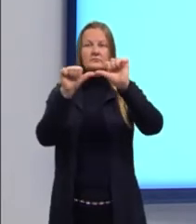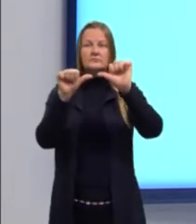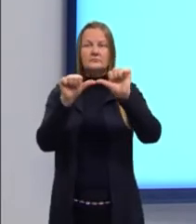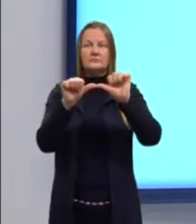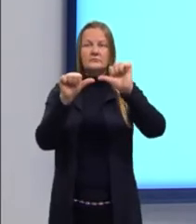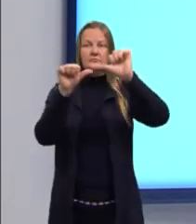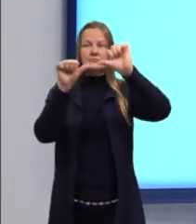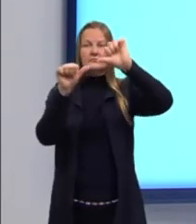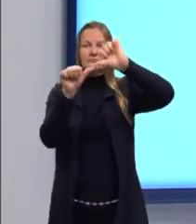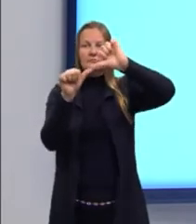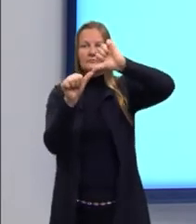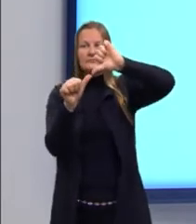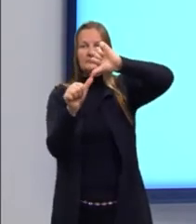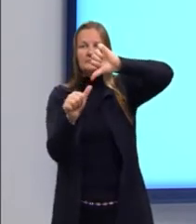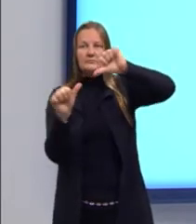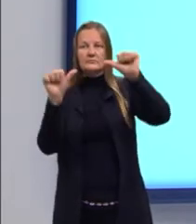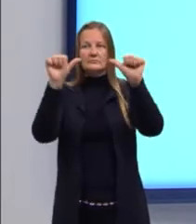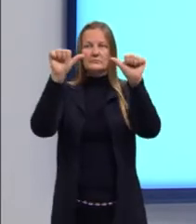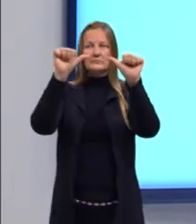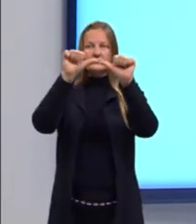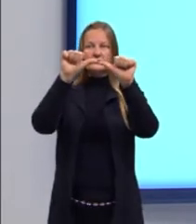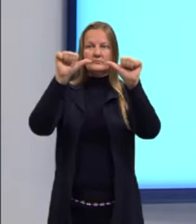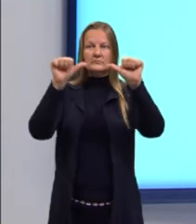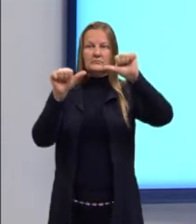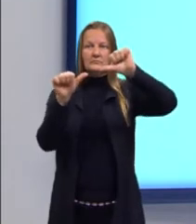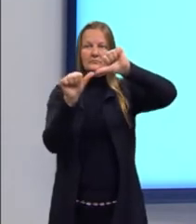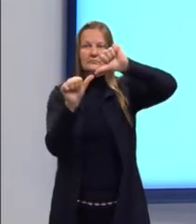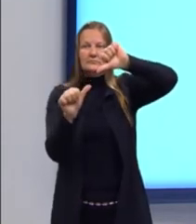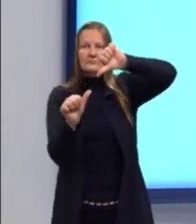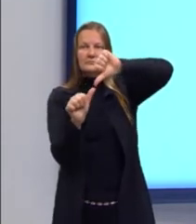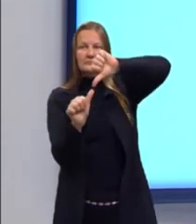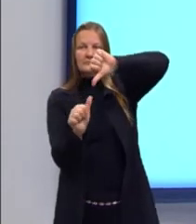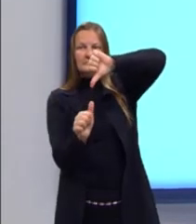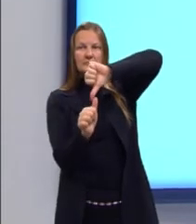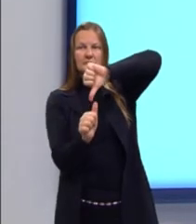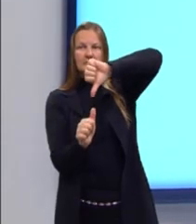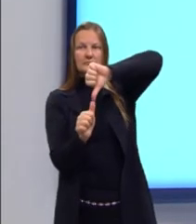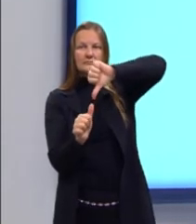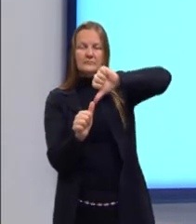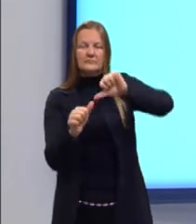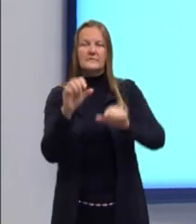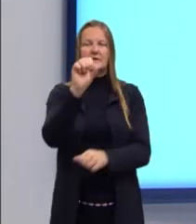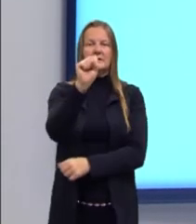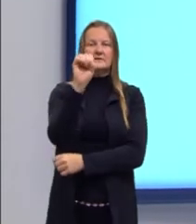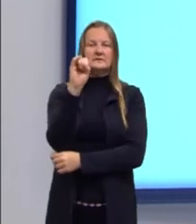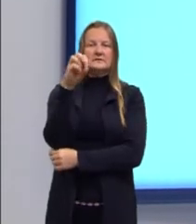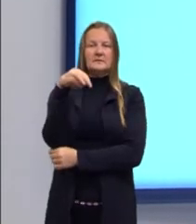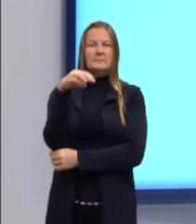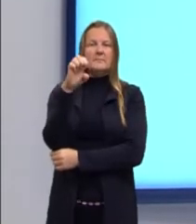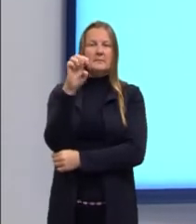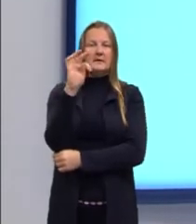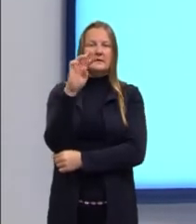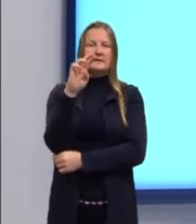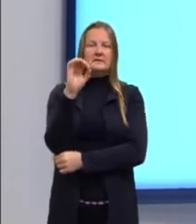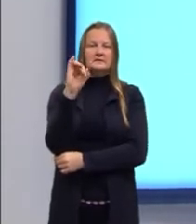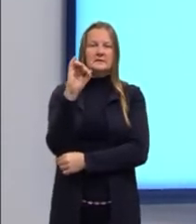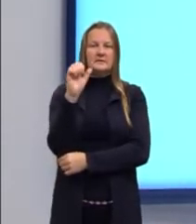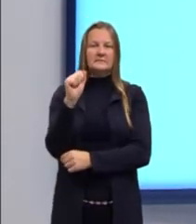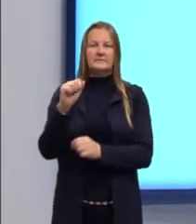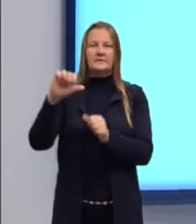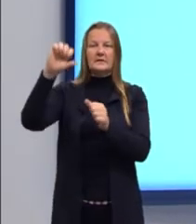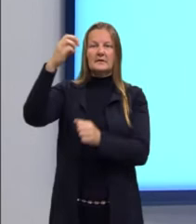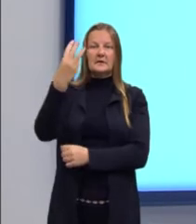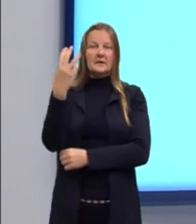destes pontos né desses ângulos então nós vimos que por exemplo né o ângulo de 30 graus